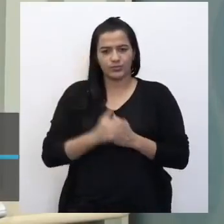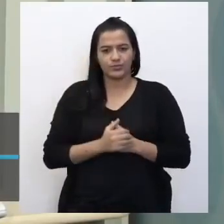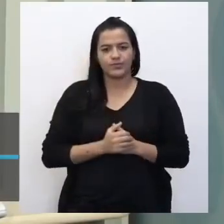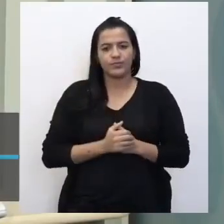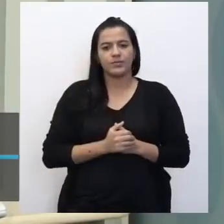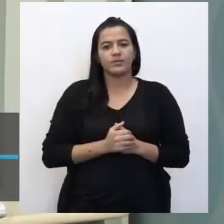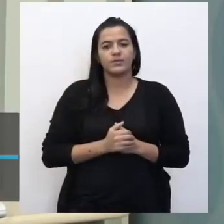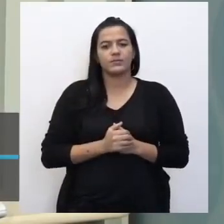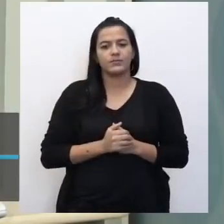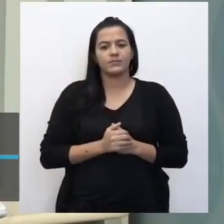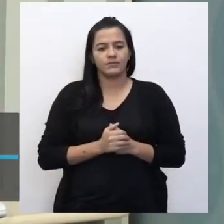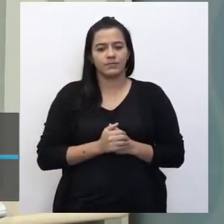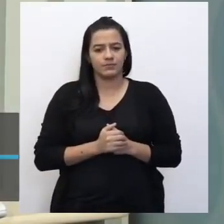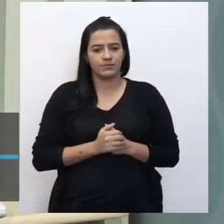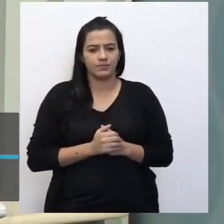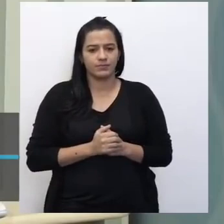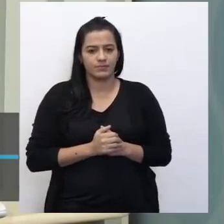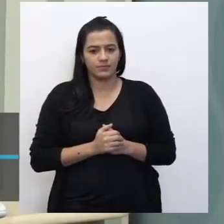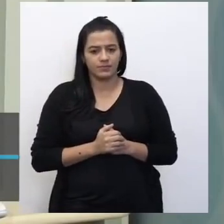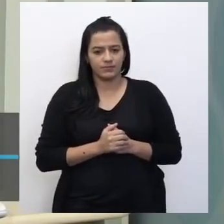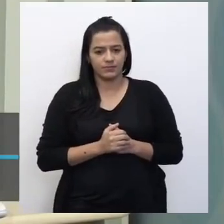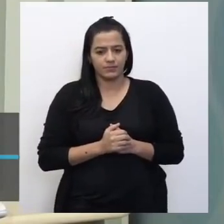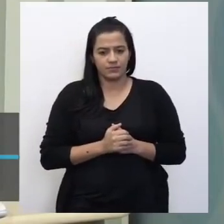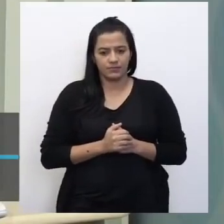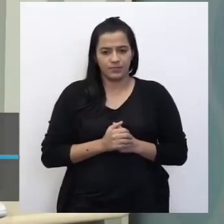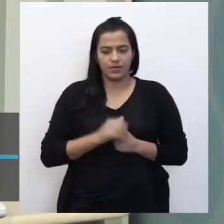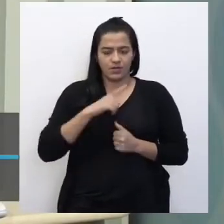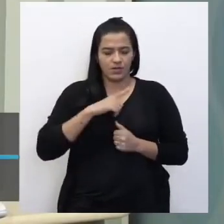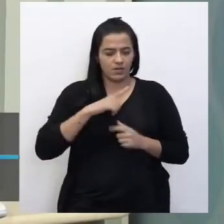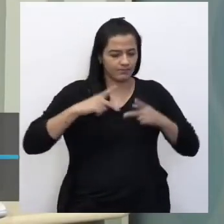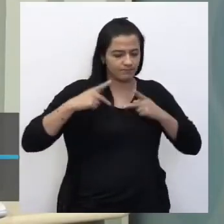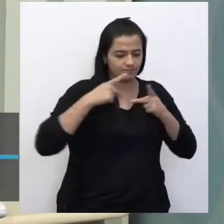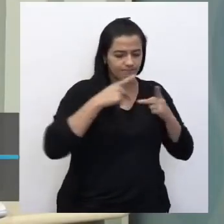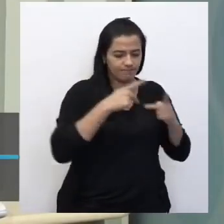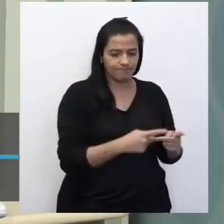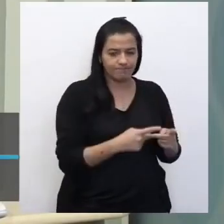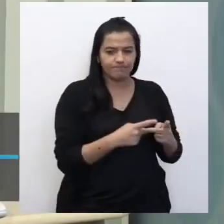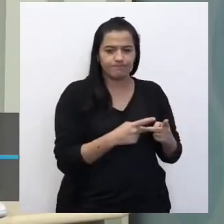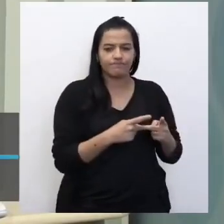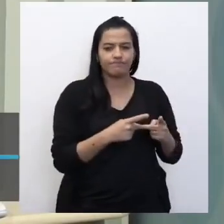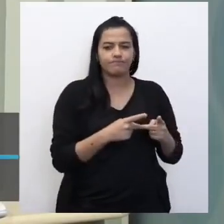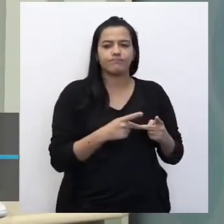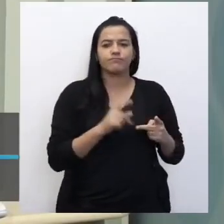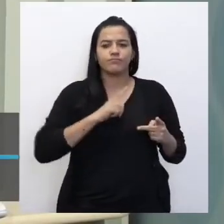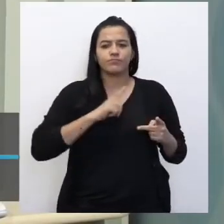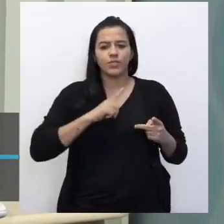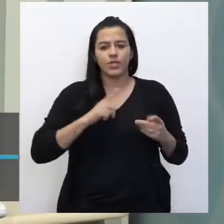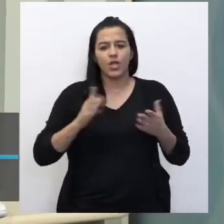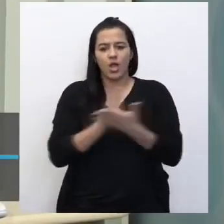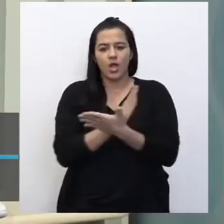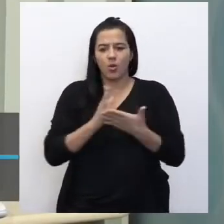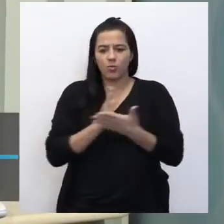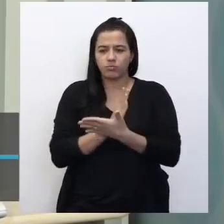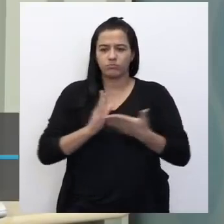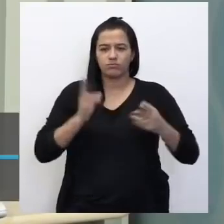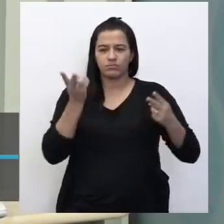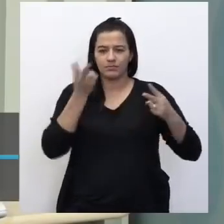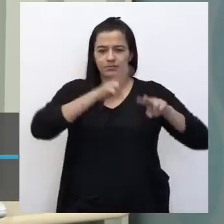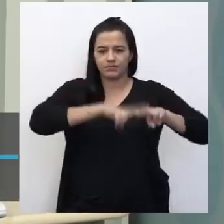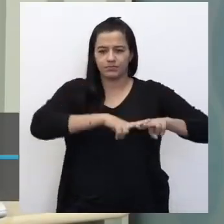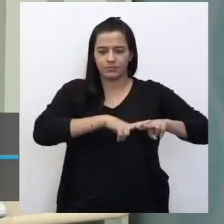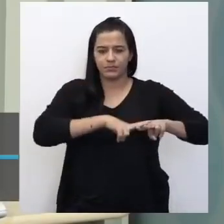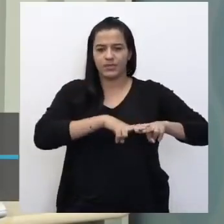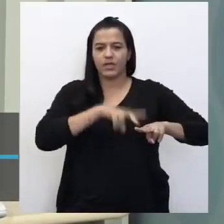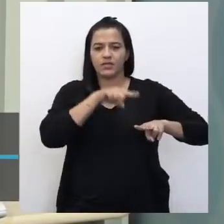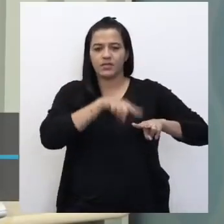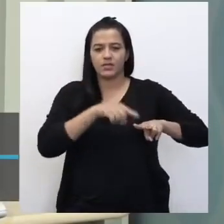Lombroso, em que ele visita algumas prisões e ele faz testes